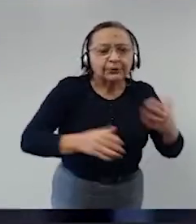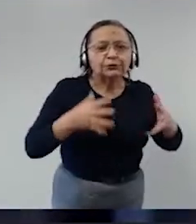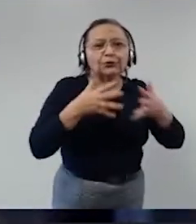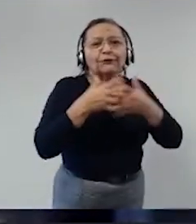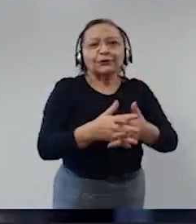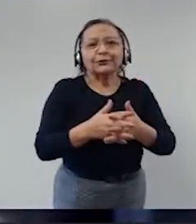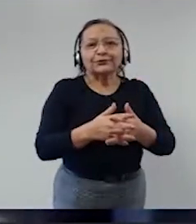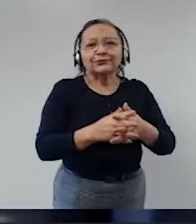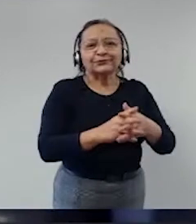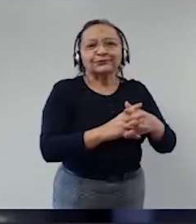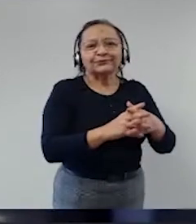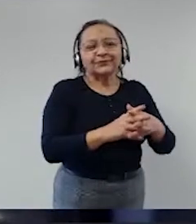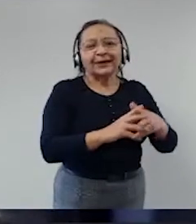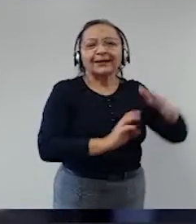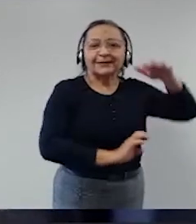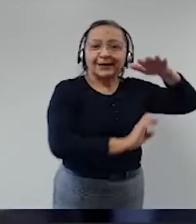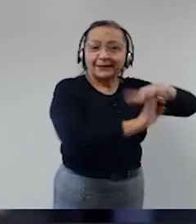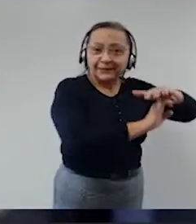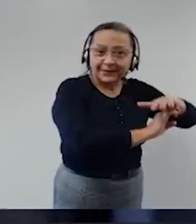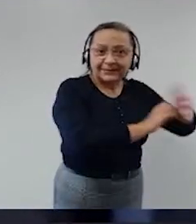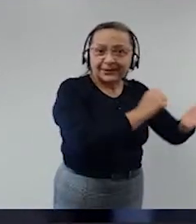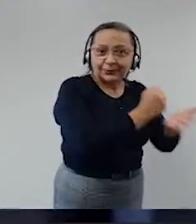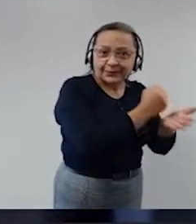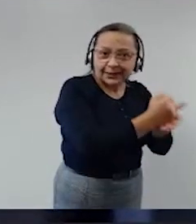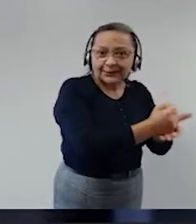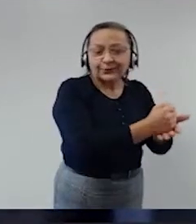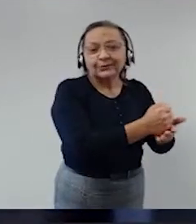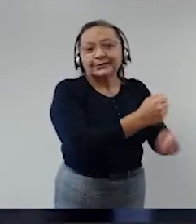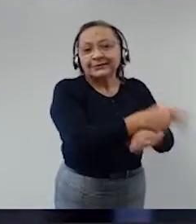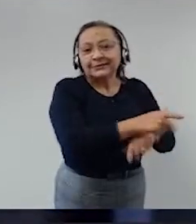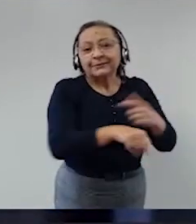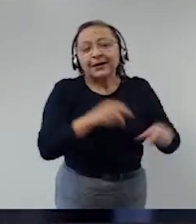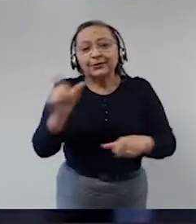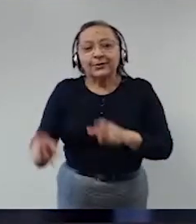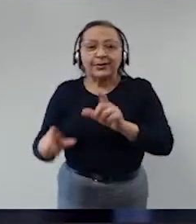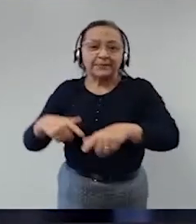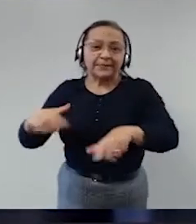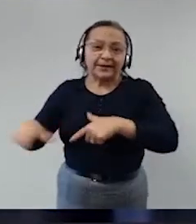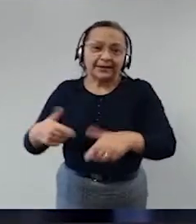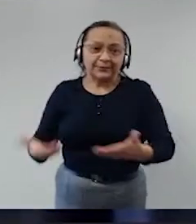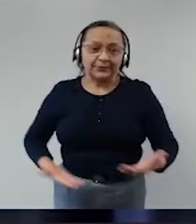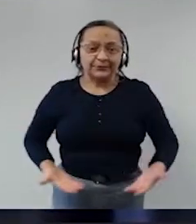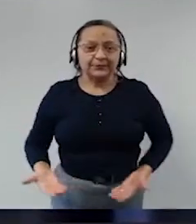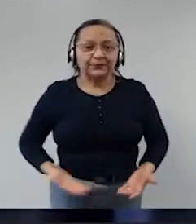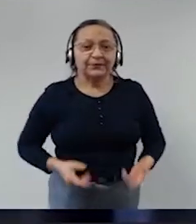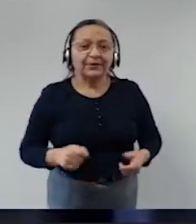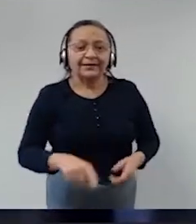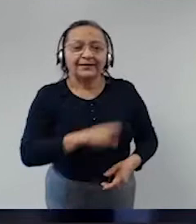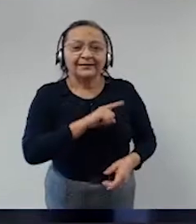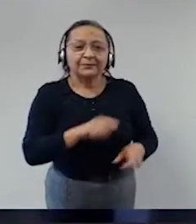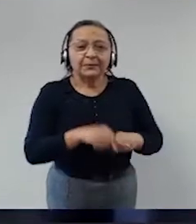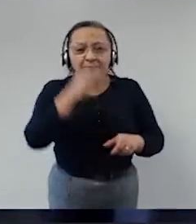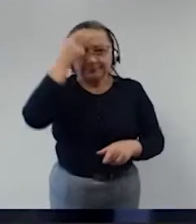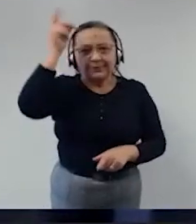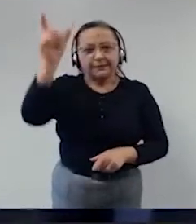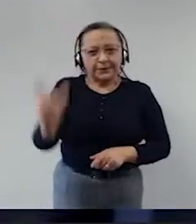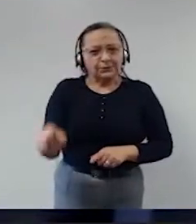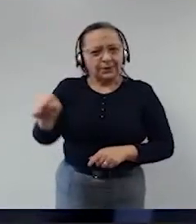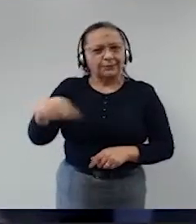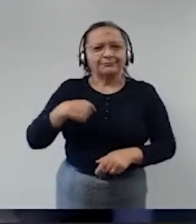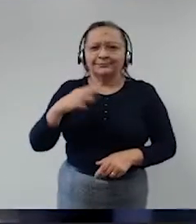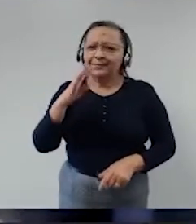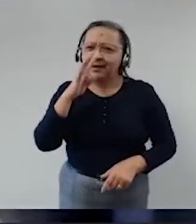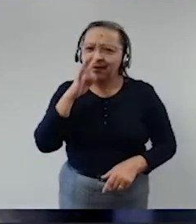relacionados às suas bases de representação. E como diz o nosso queridíssimo assim, uma pessoa que eu admiro